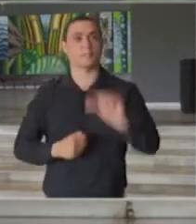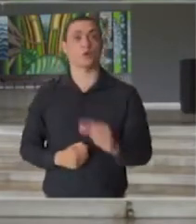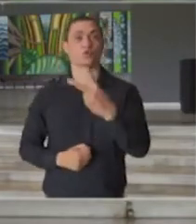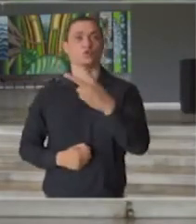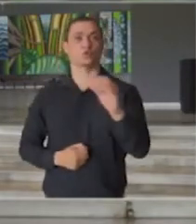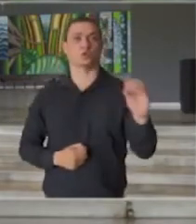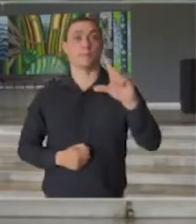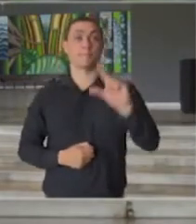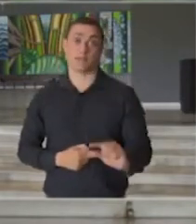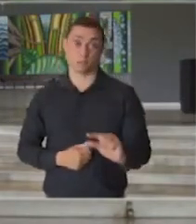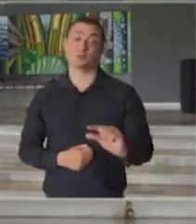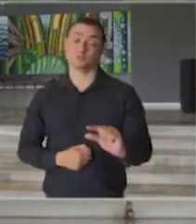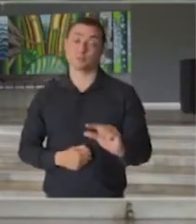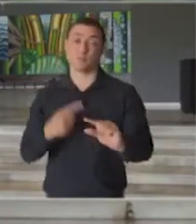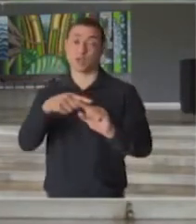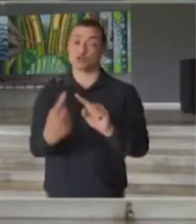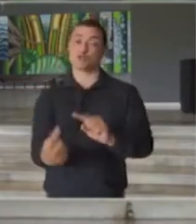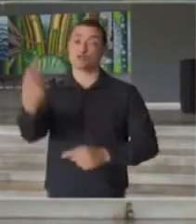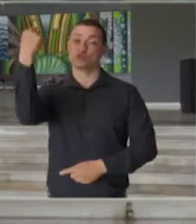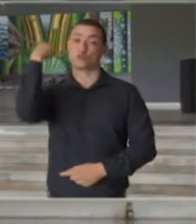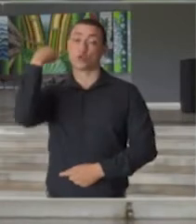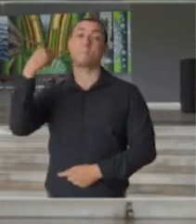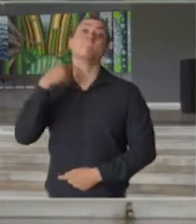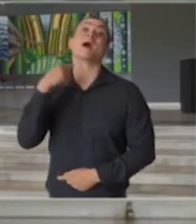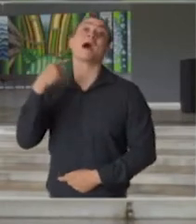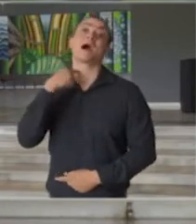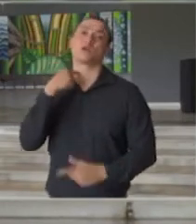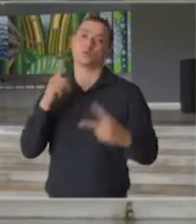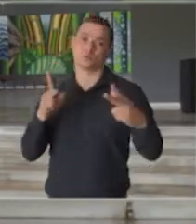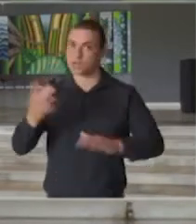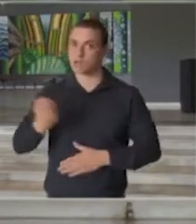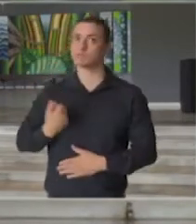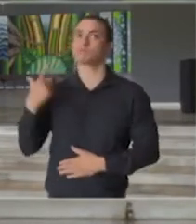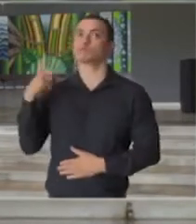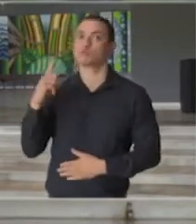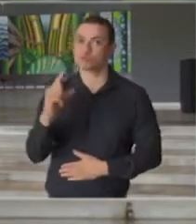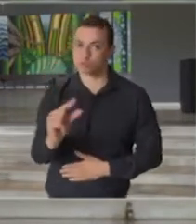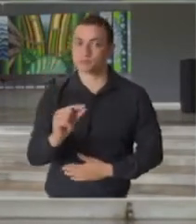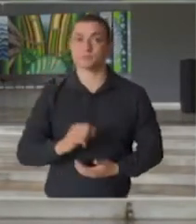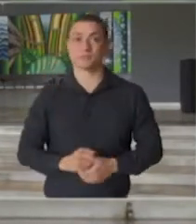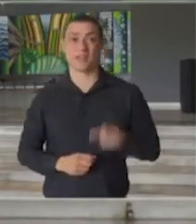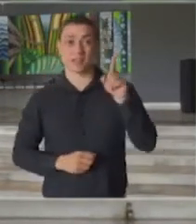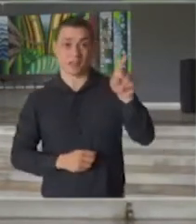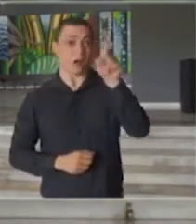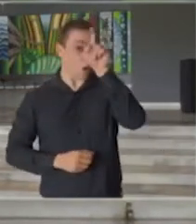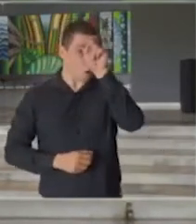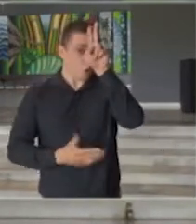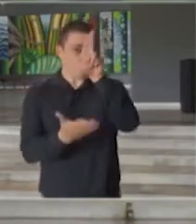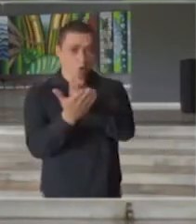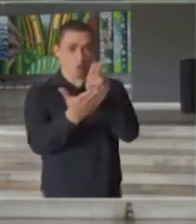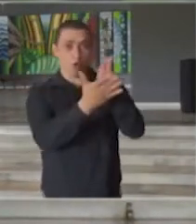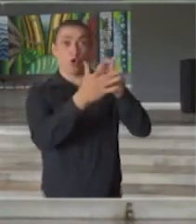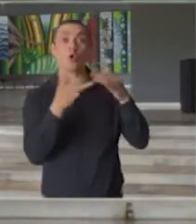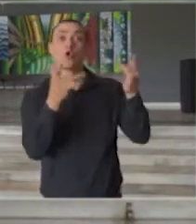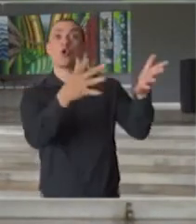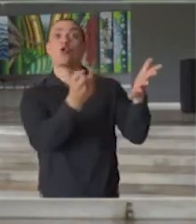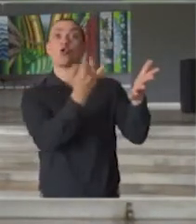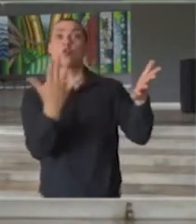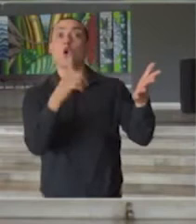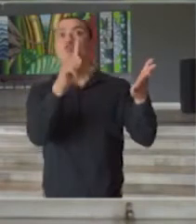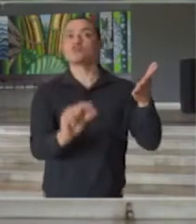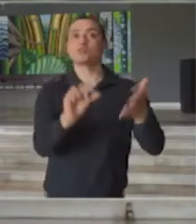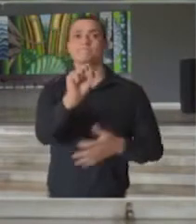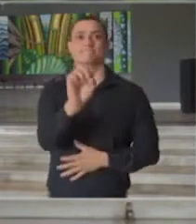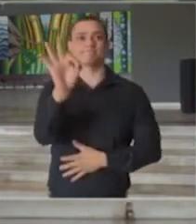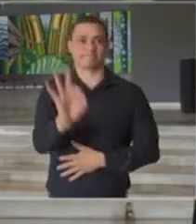200, um patamar que tínhamos em maio deste ano. As internações também caíram 8%. Com